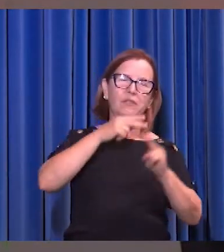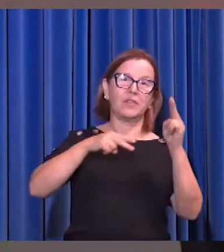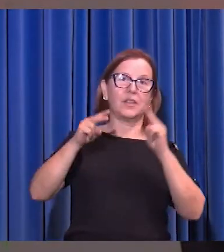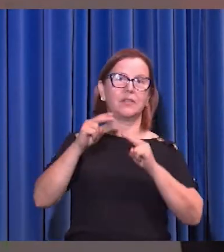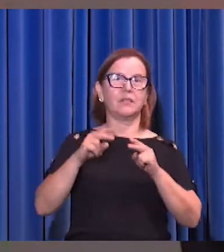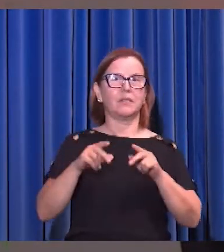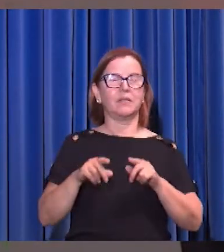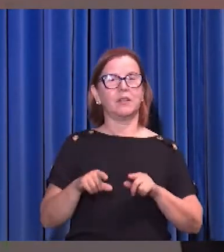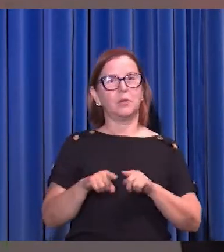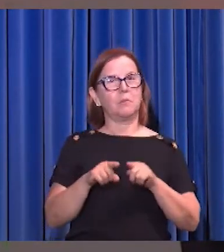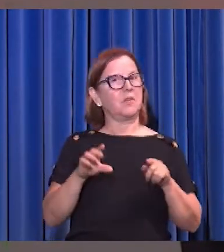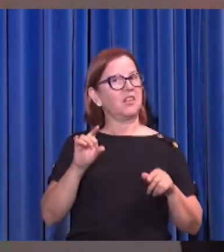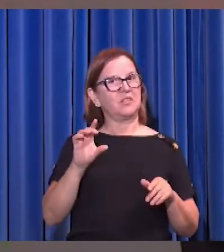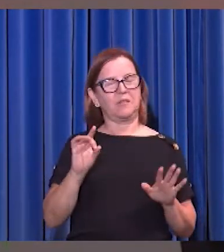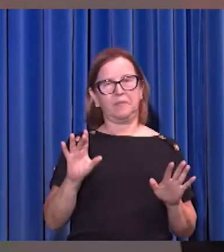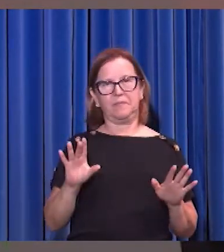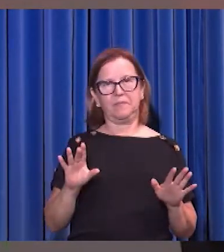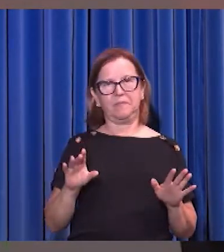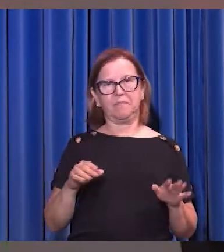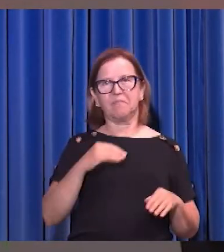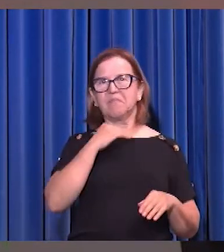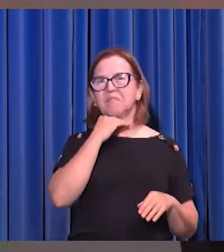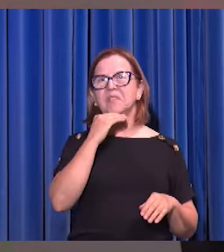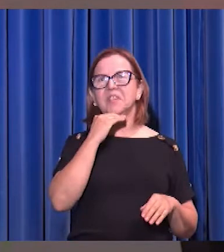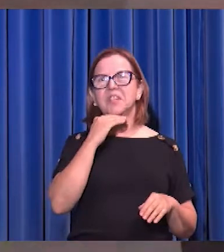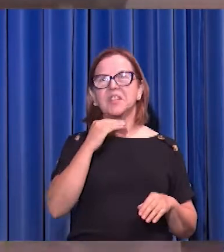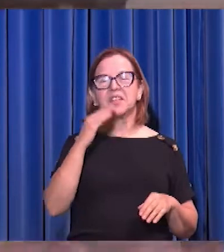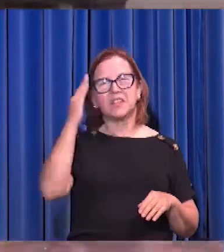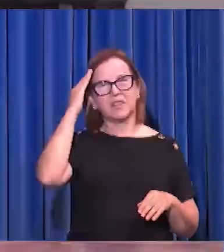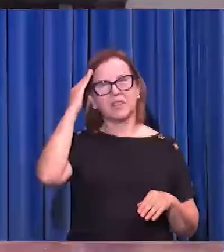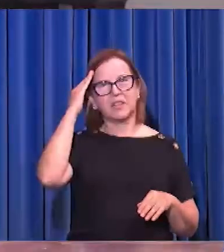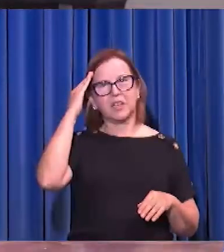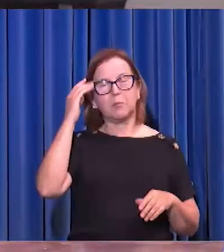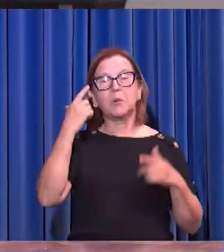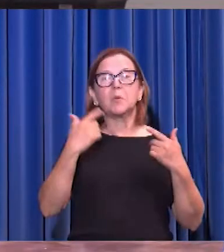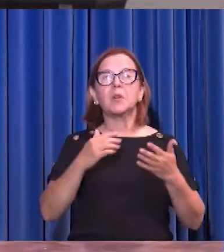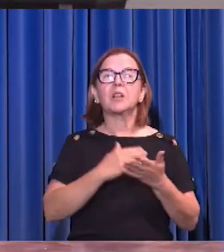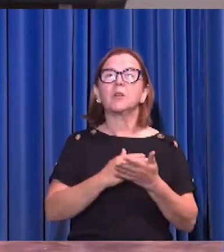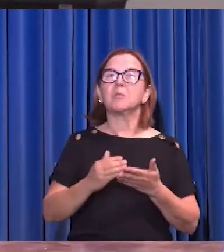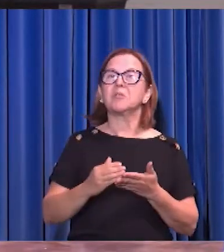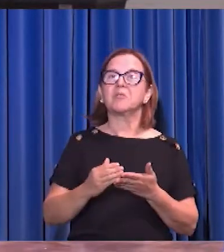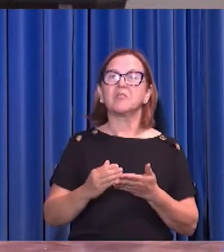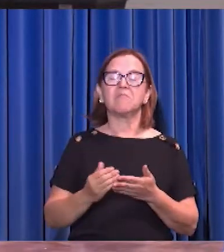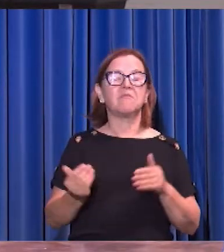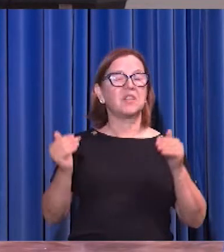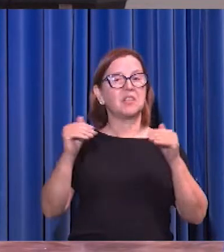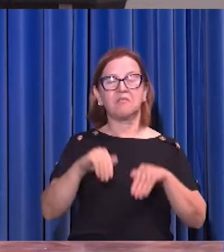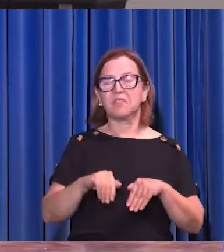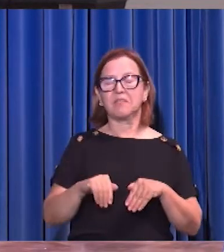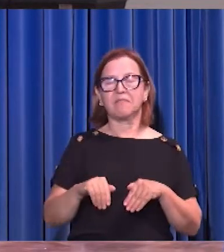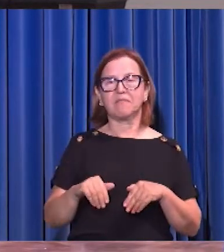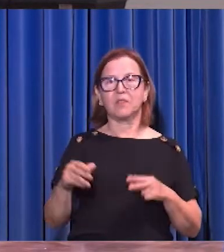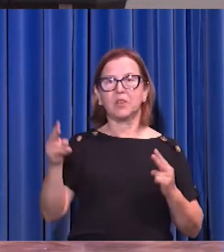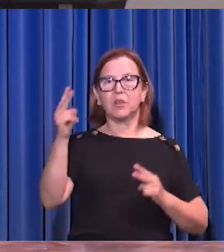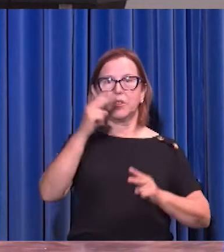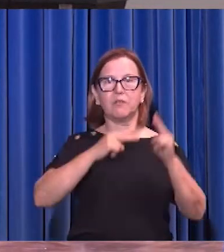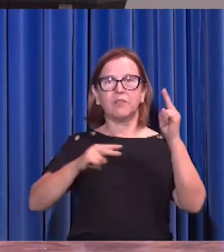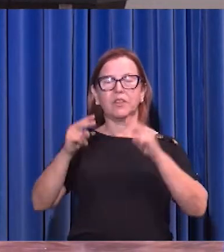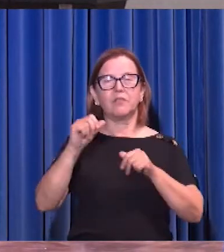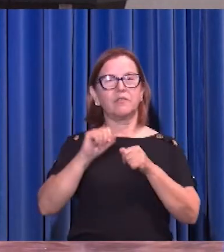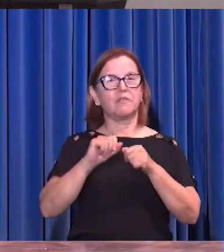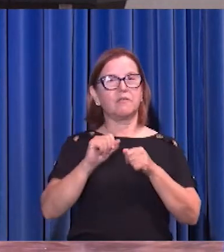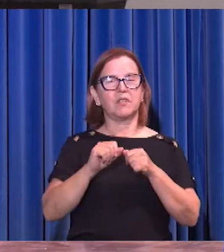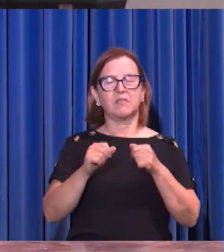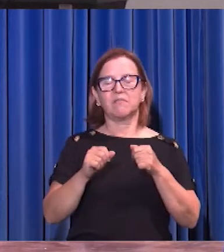apenas isto. Ninguém sabe a sua origem, nem o seu destino final. O vento faz o que deseja,